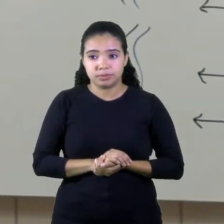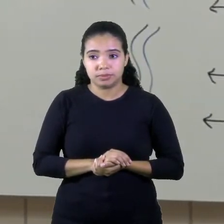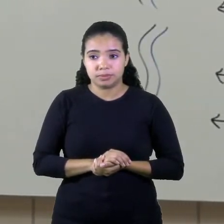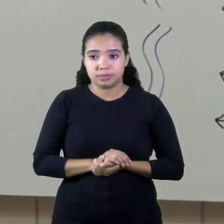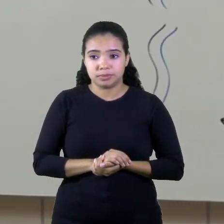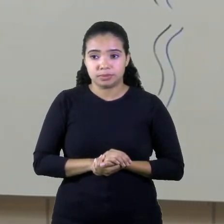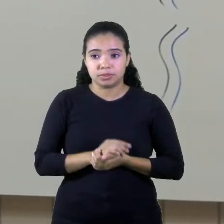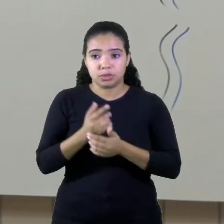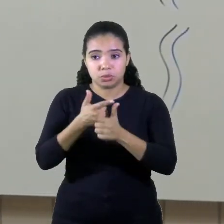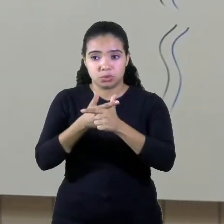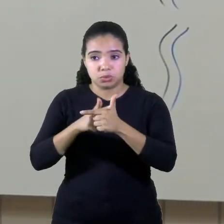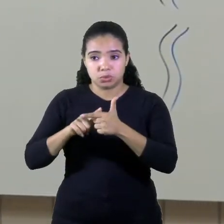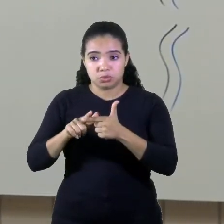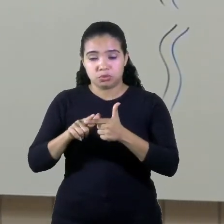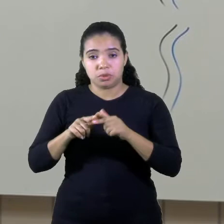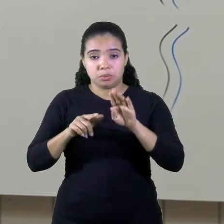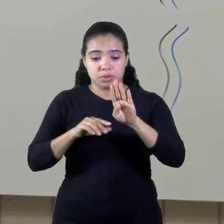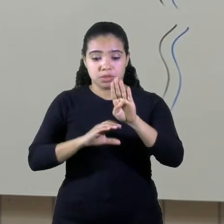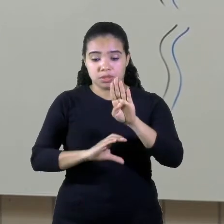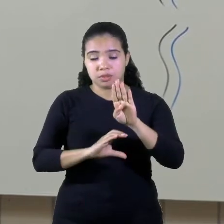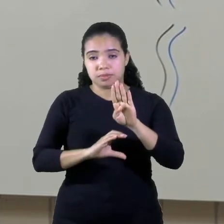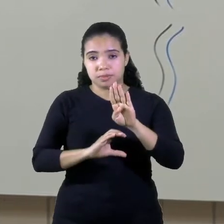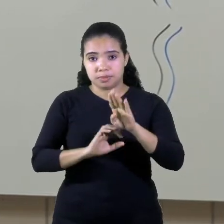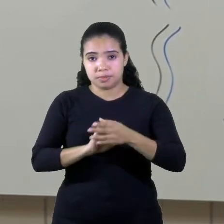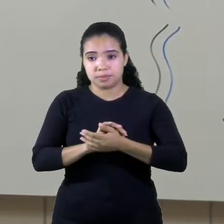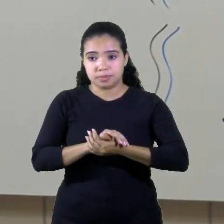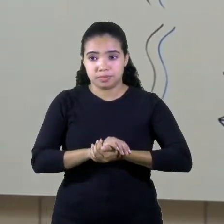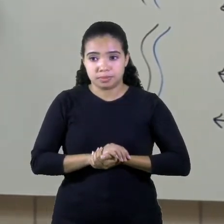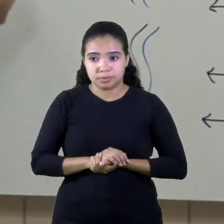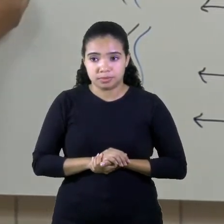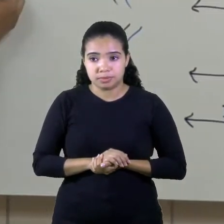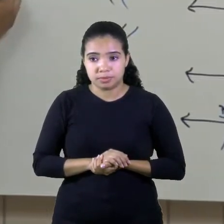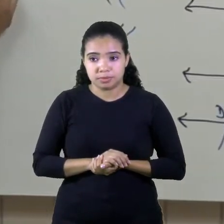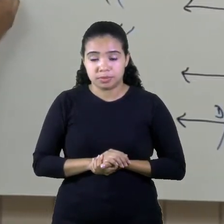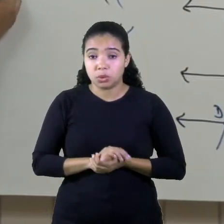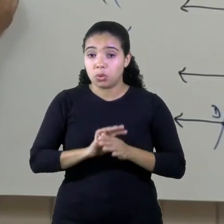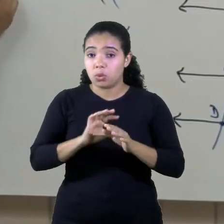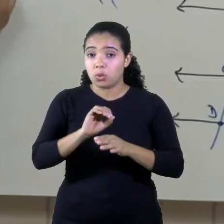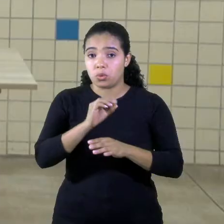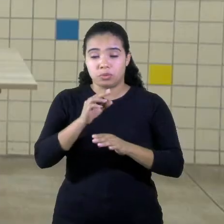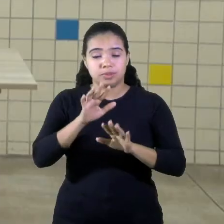e dividir por esse daqui, ó, que vai de C a D.